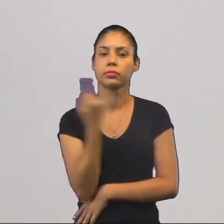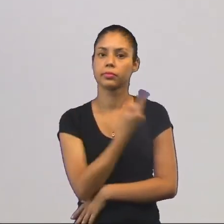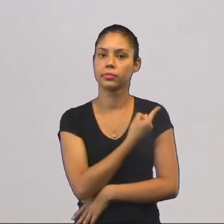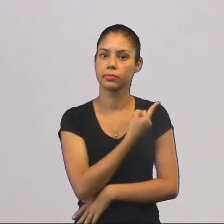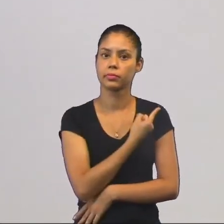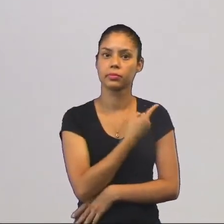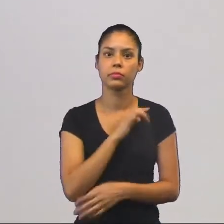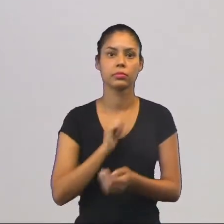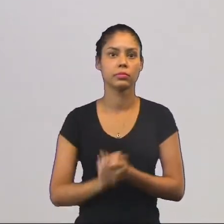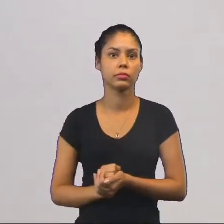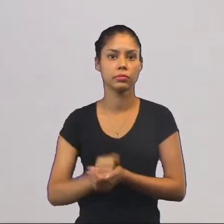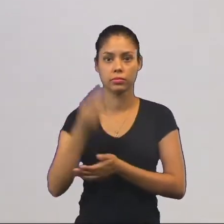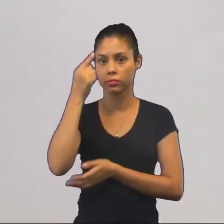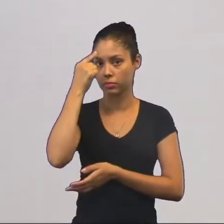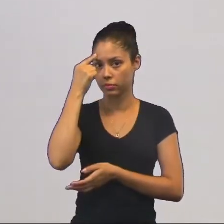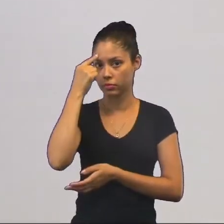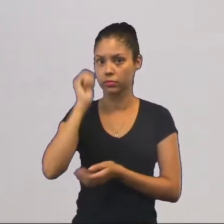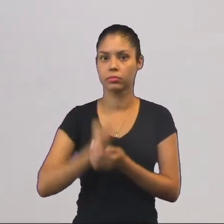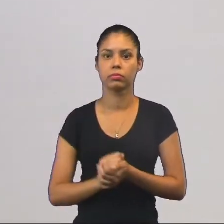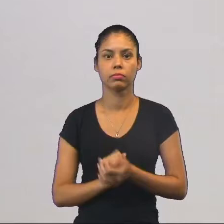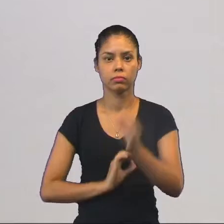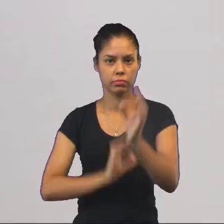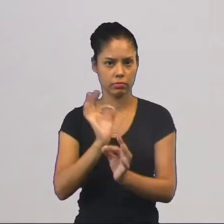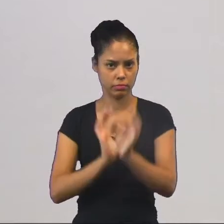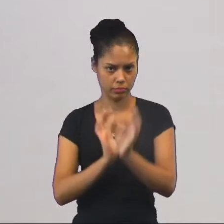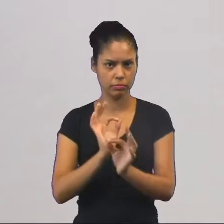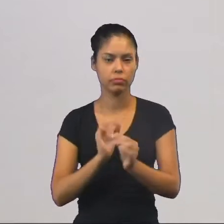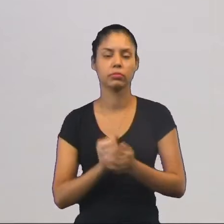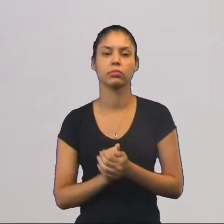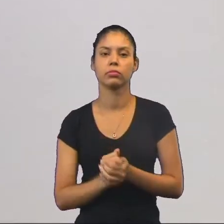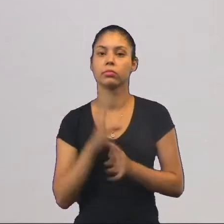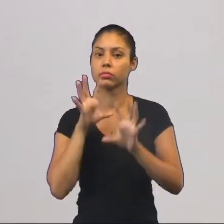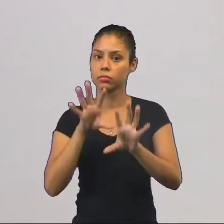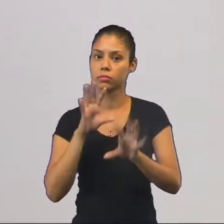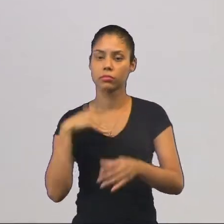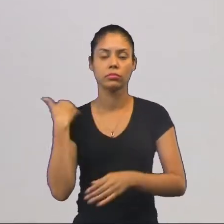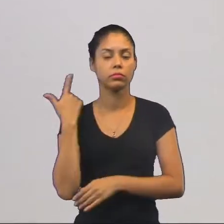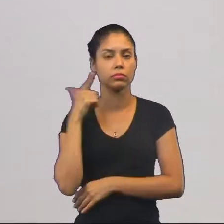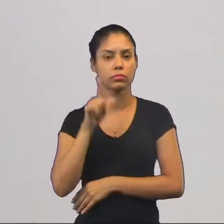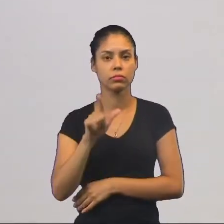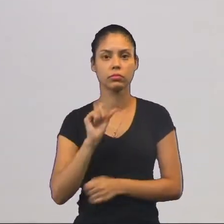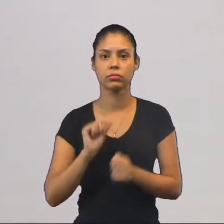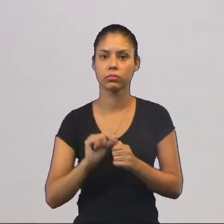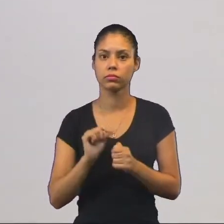nosso metabolismo consiga ser ativado e assim a gente consiga